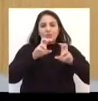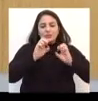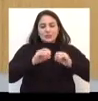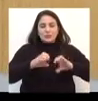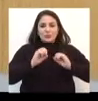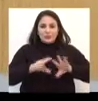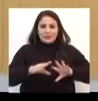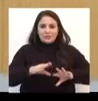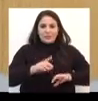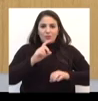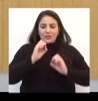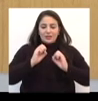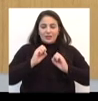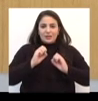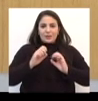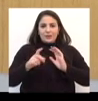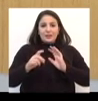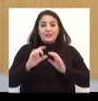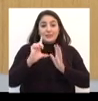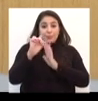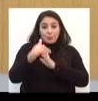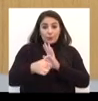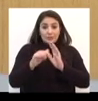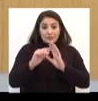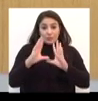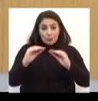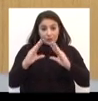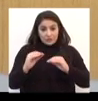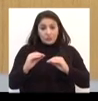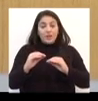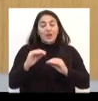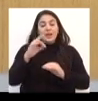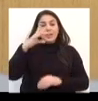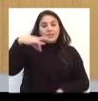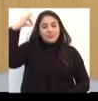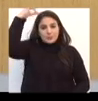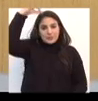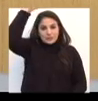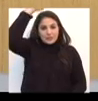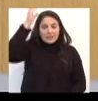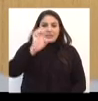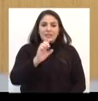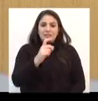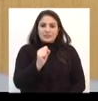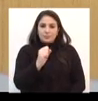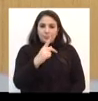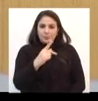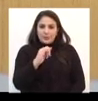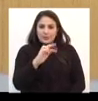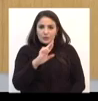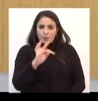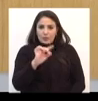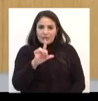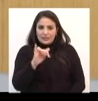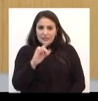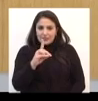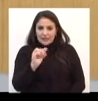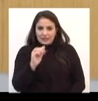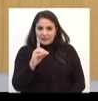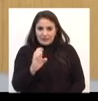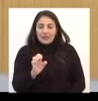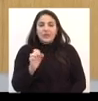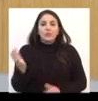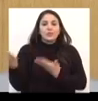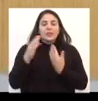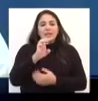Questão de Educação, que vai ao ar esta noite, é a espiritualidade. O convidado do programa é Eduardo Ferreira